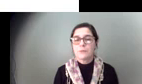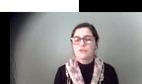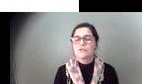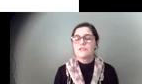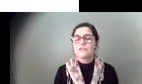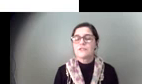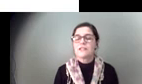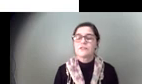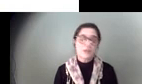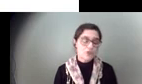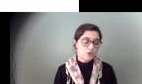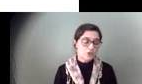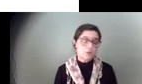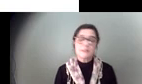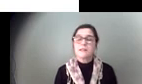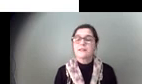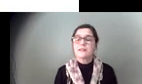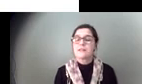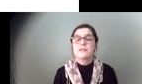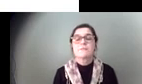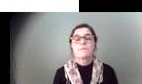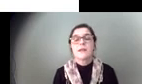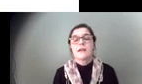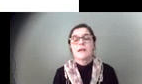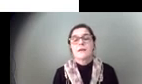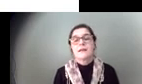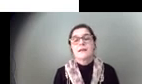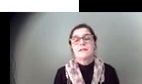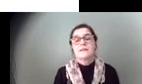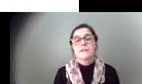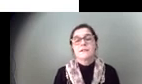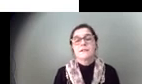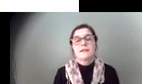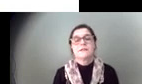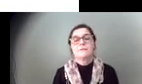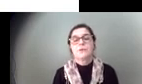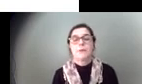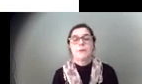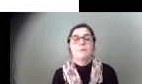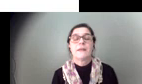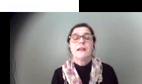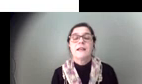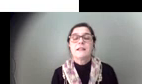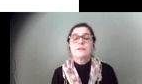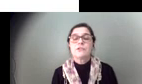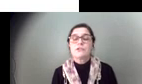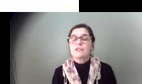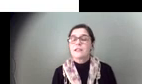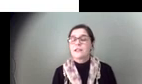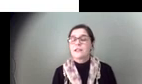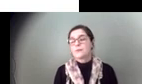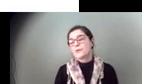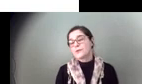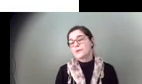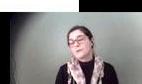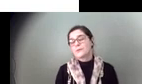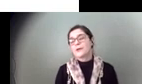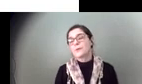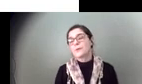bem próximos de verdadeiros para que a gente consiga ter ações mais eficazes. Muito bem. Então, a gente tem aqui